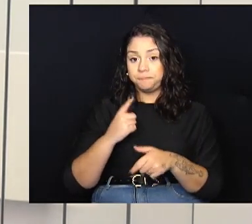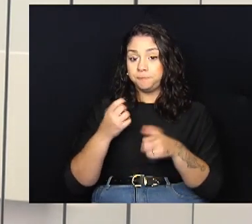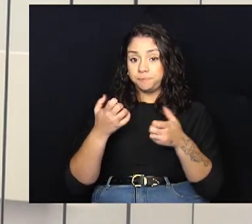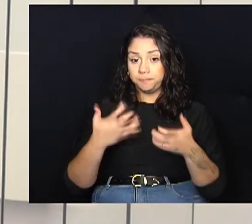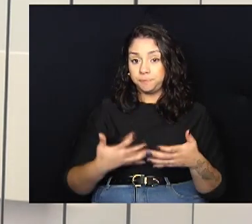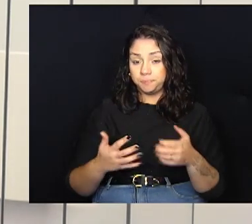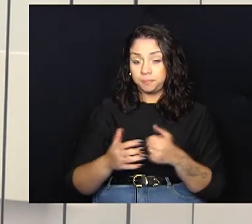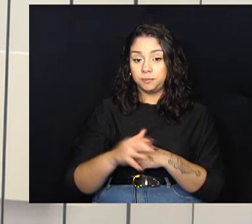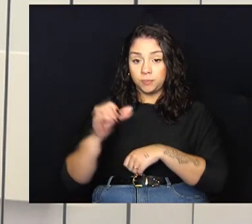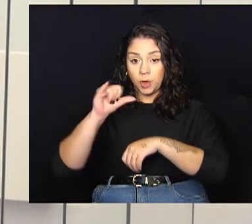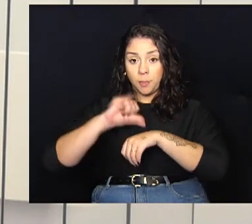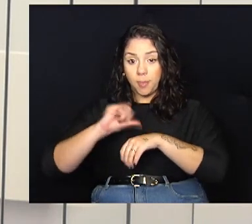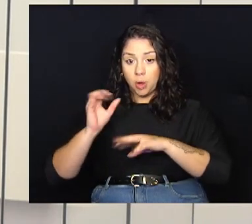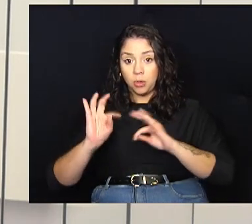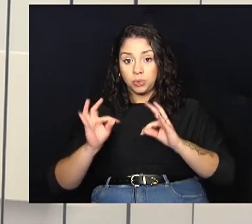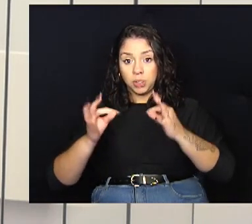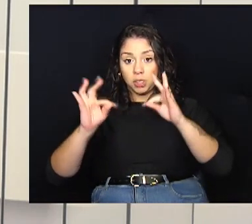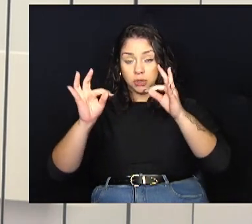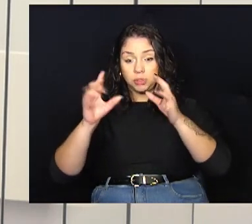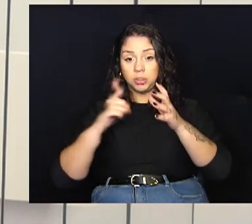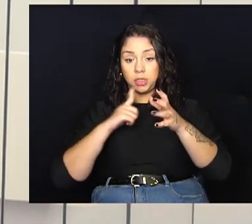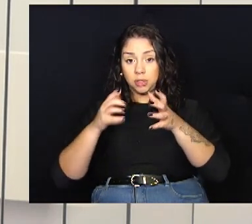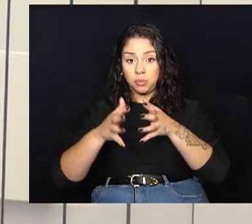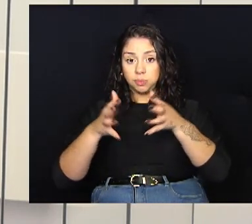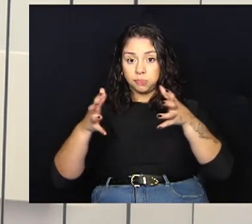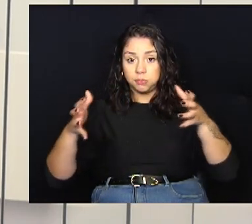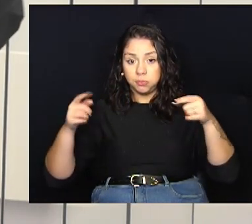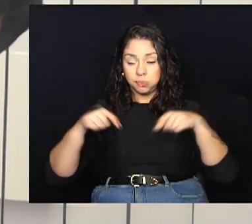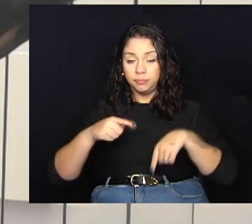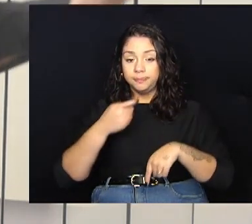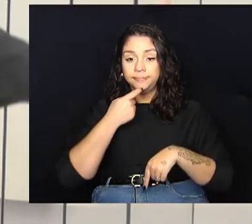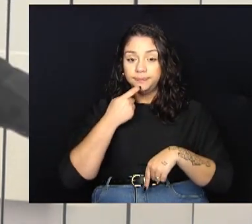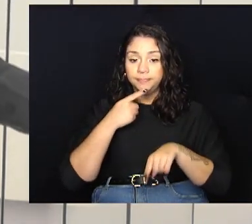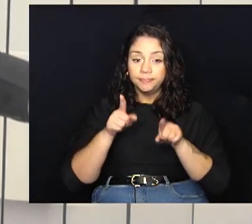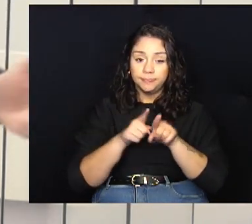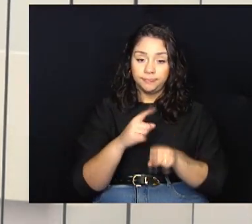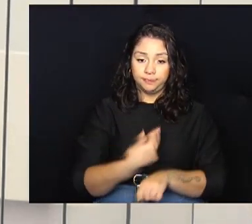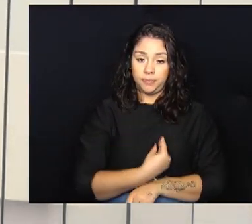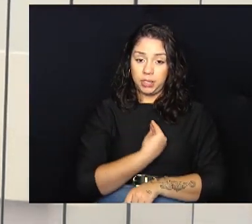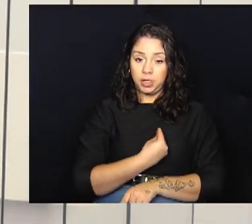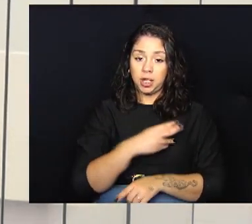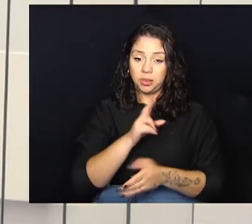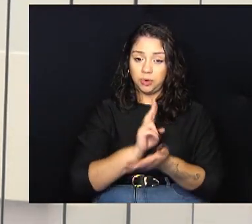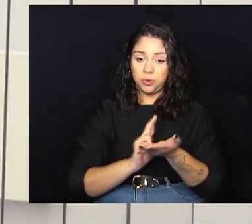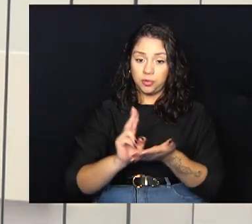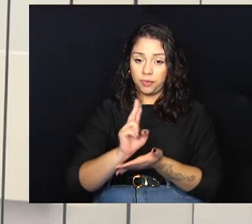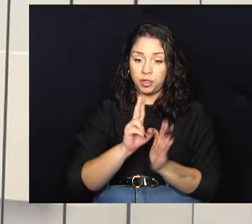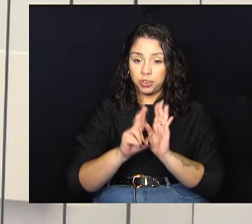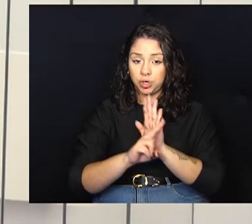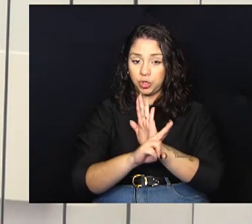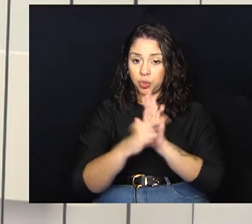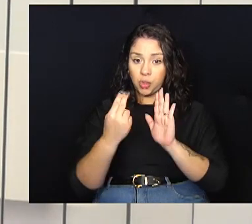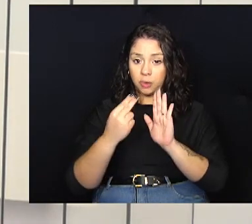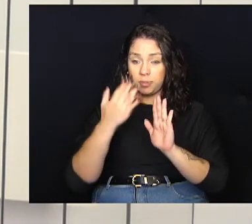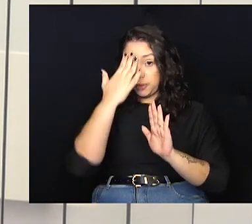Polo tecnológico que está crescendo aqui na cidade presença de universidades renomadas